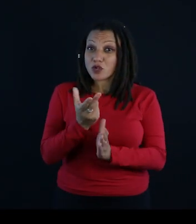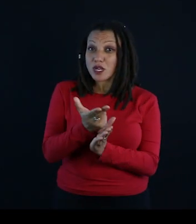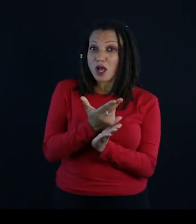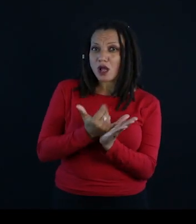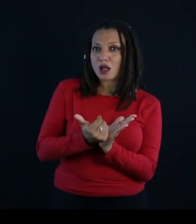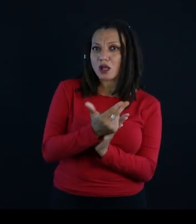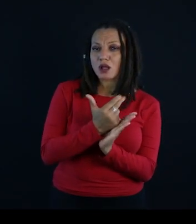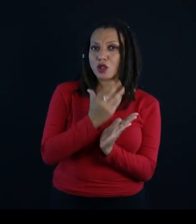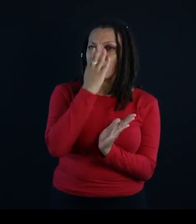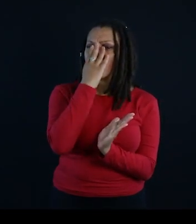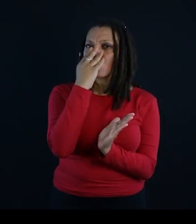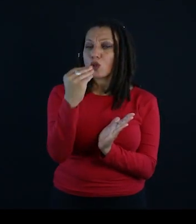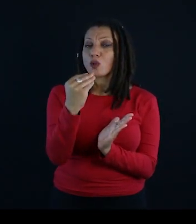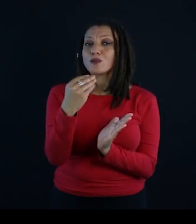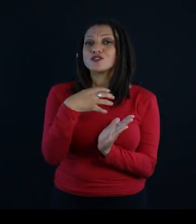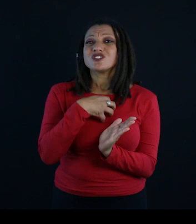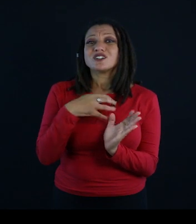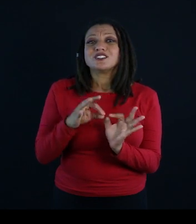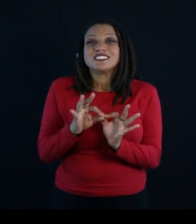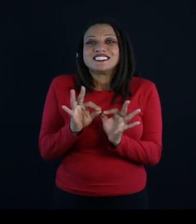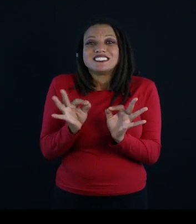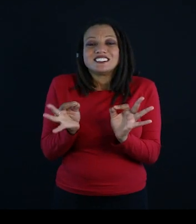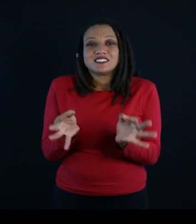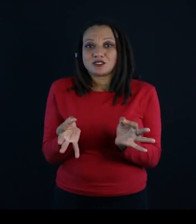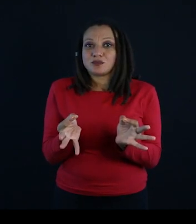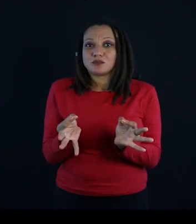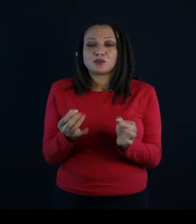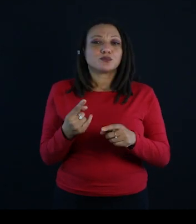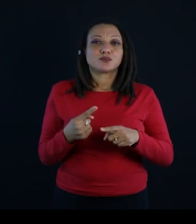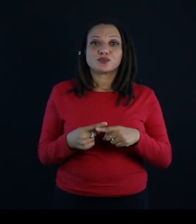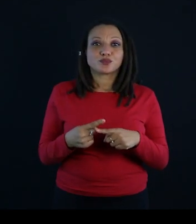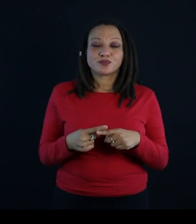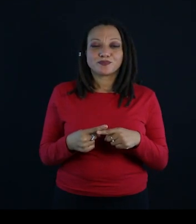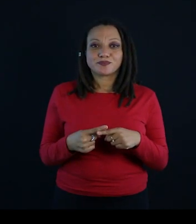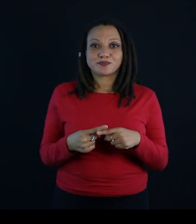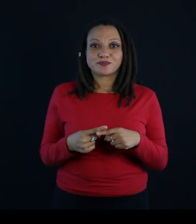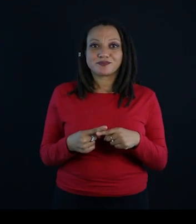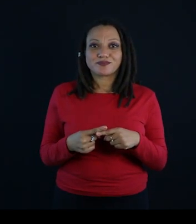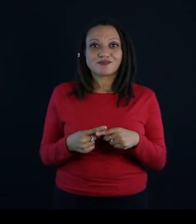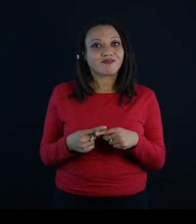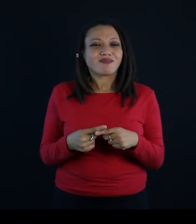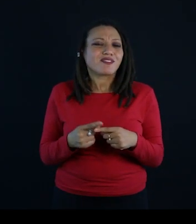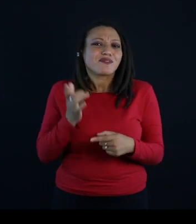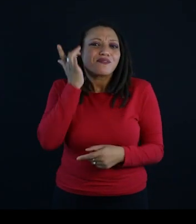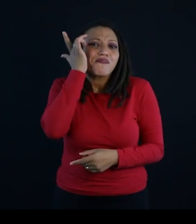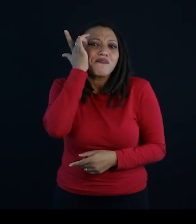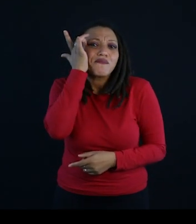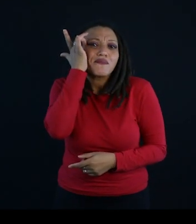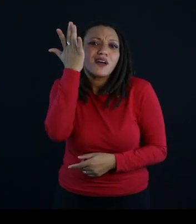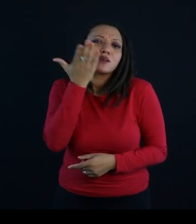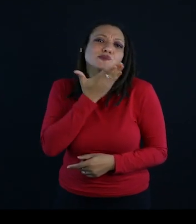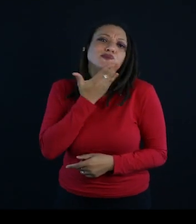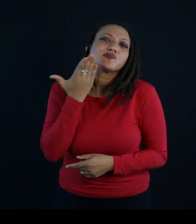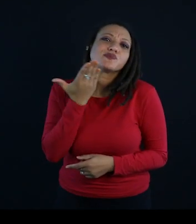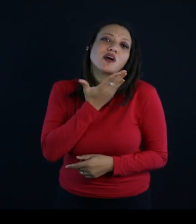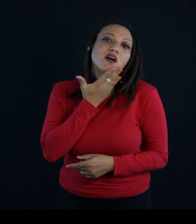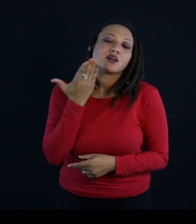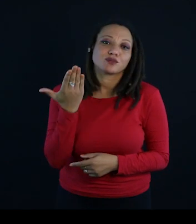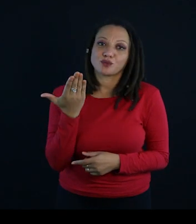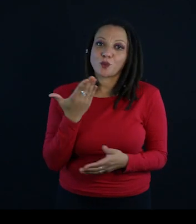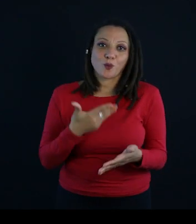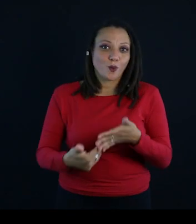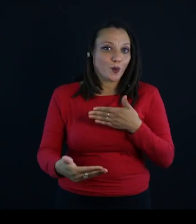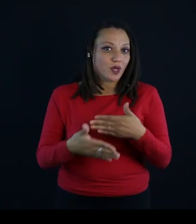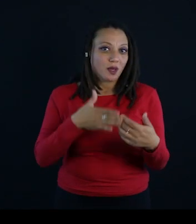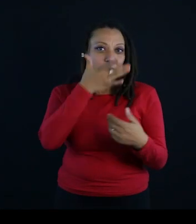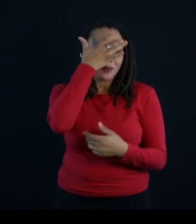Esse lobo que eu vou fazer para vocês, ele tem um desenho bem simples assim, porque é uma coisa fácil de fazer,